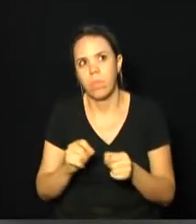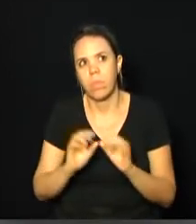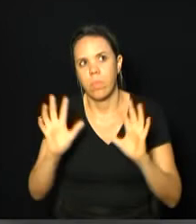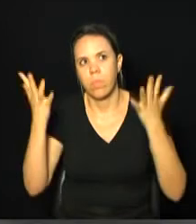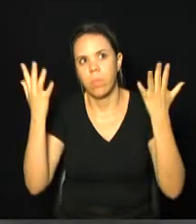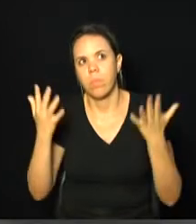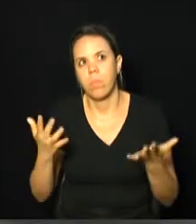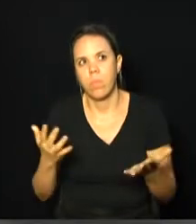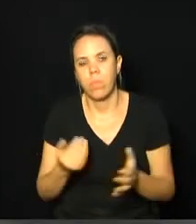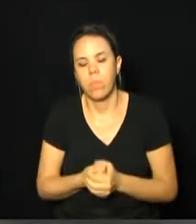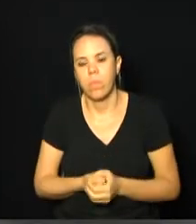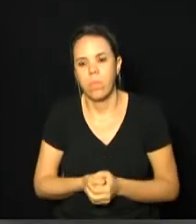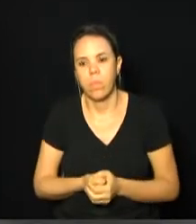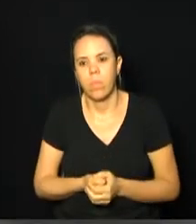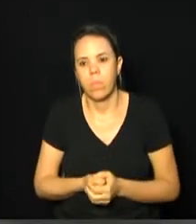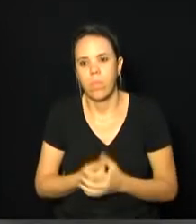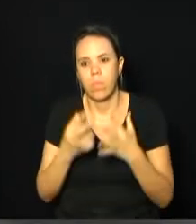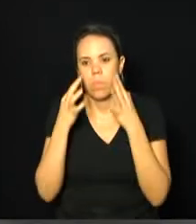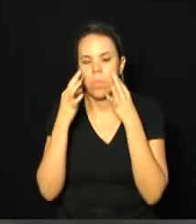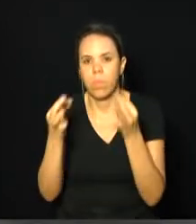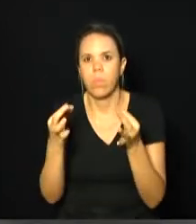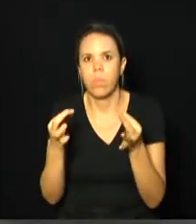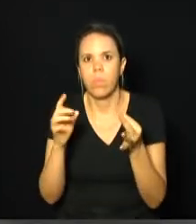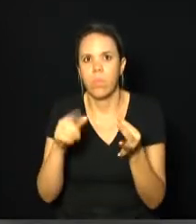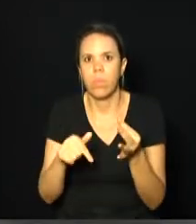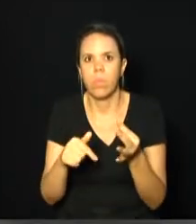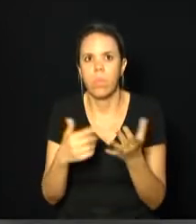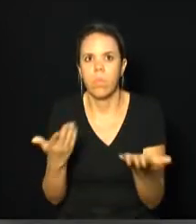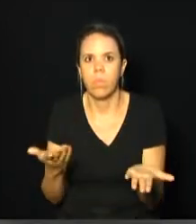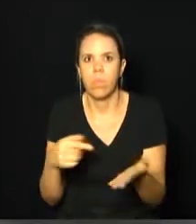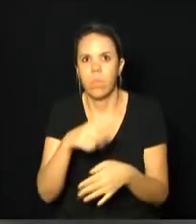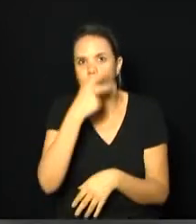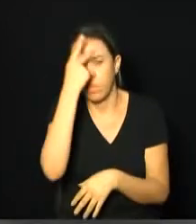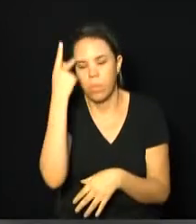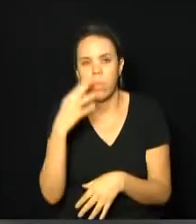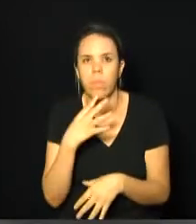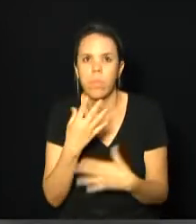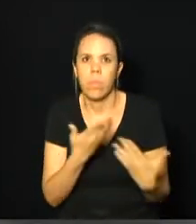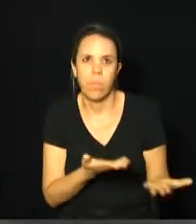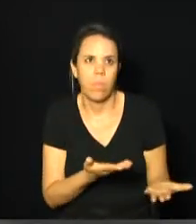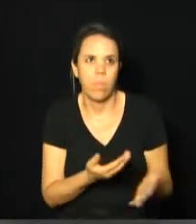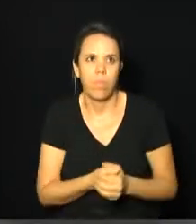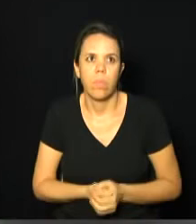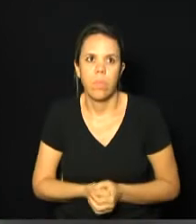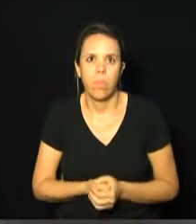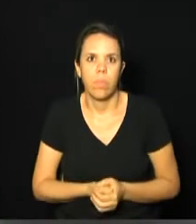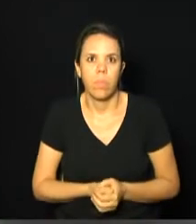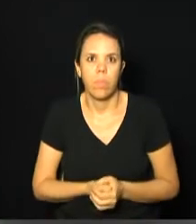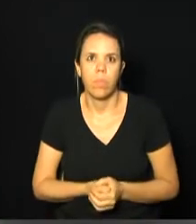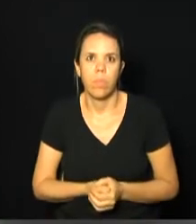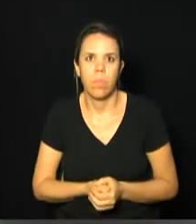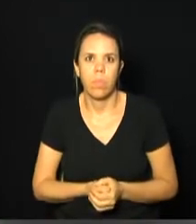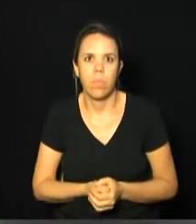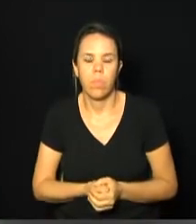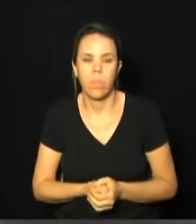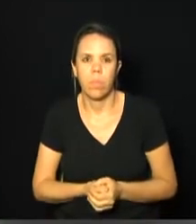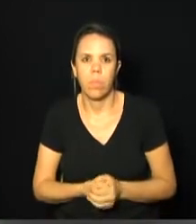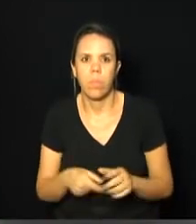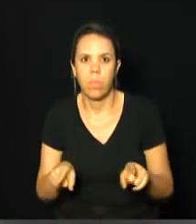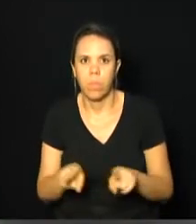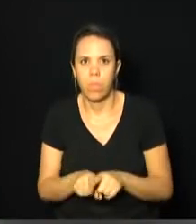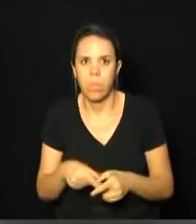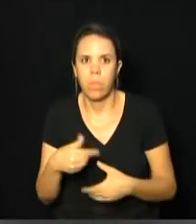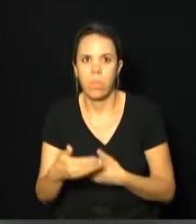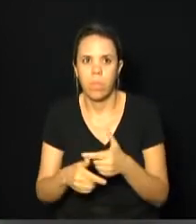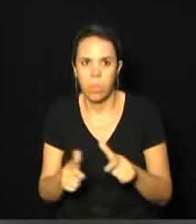para que chamasse atenção para que fosse pessoas para conhecer. Mas estamos dando um passo